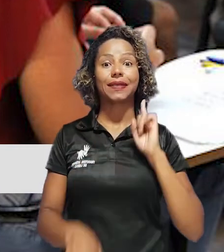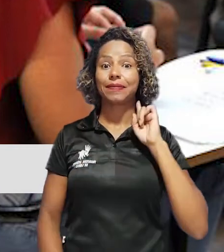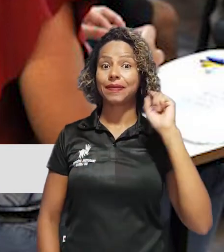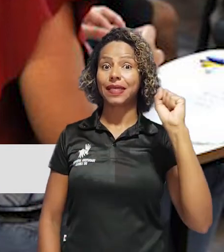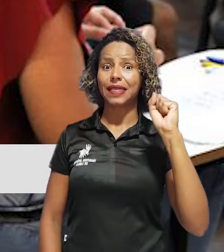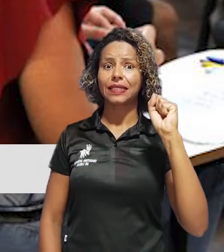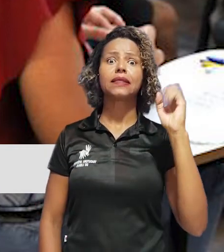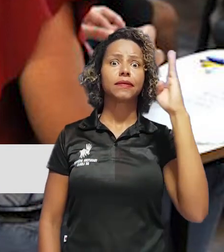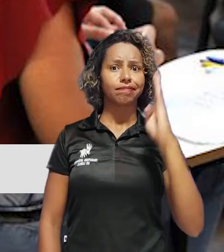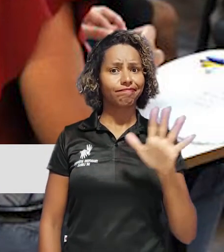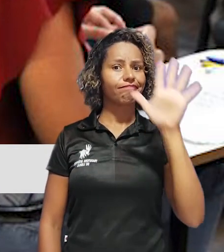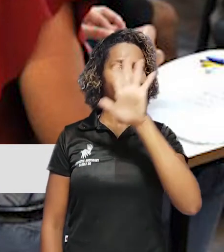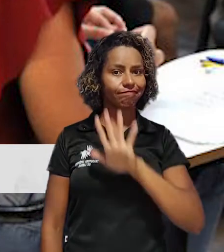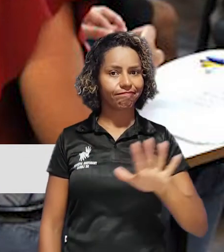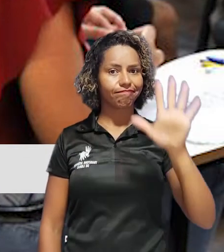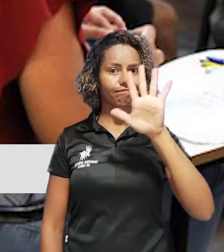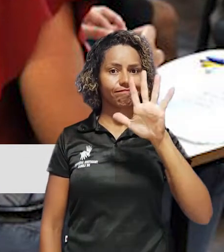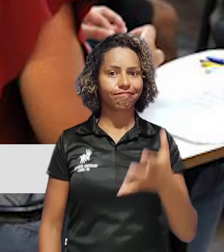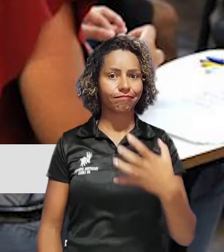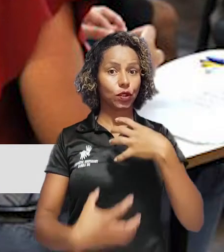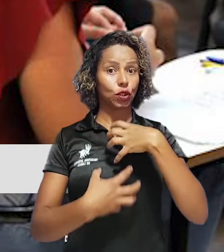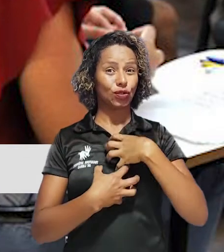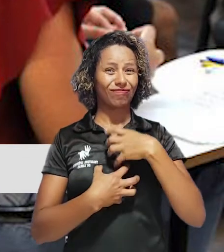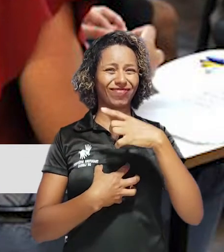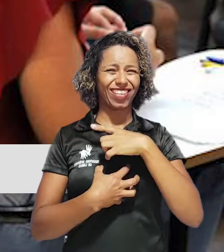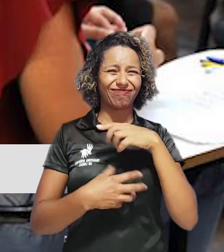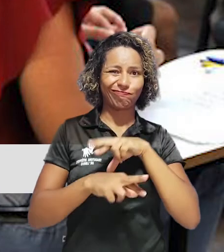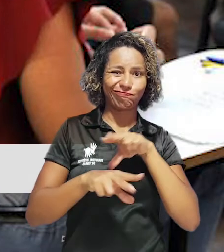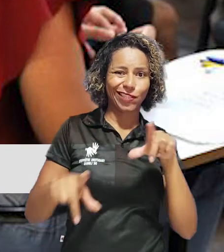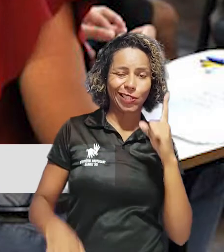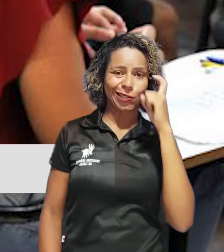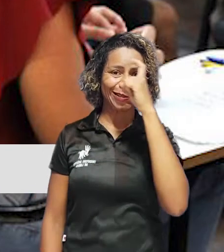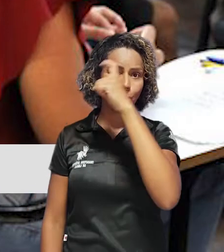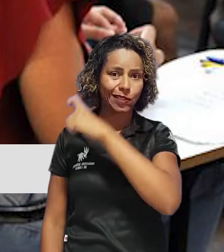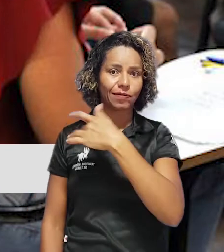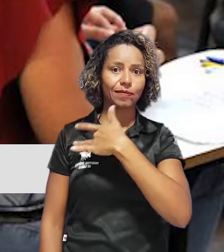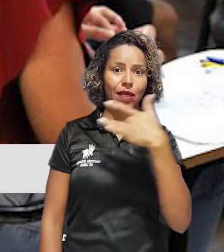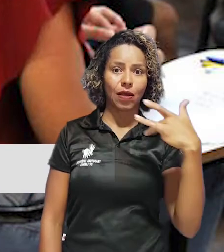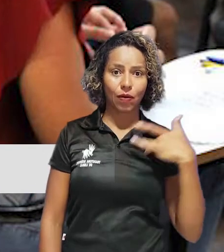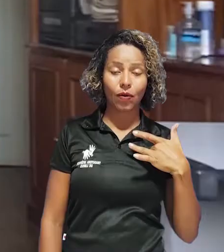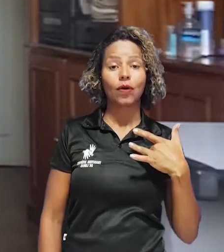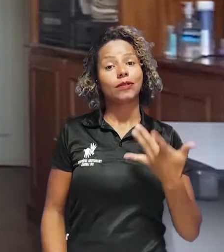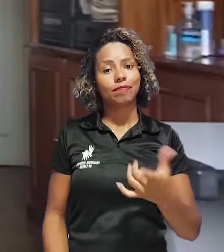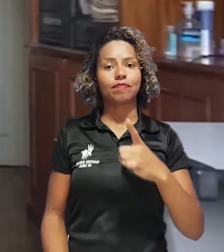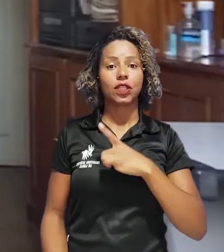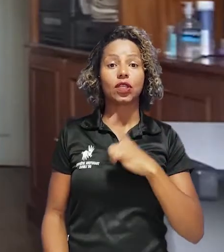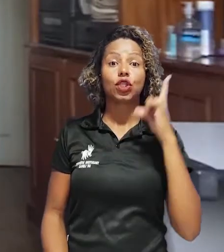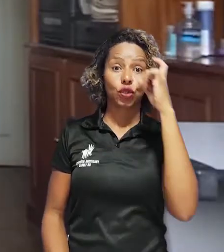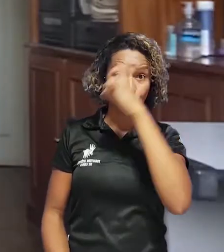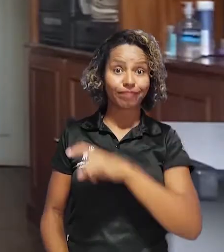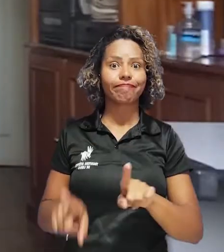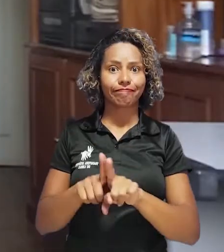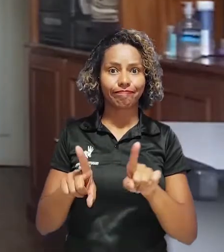estado de Minas Gerais e em todo o Brasil e a complexa logística envolvida na aplicação das provas a